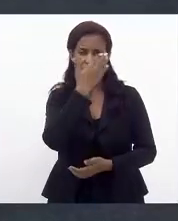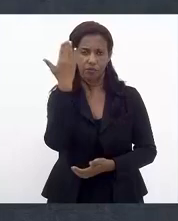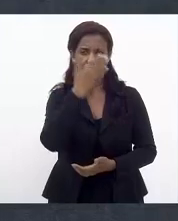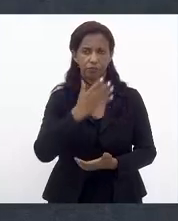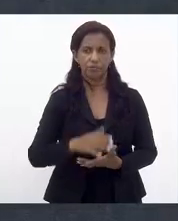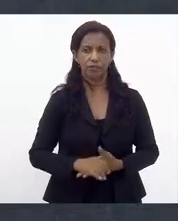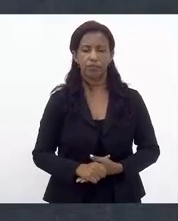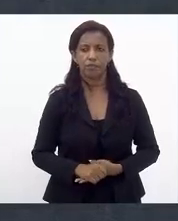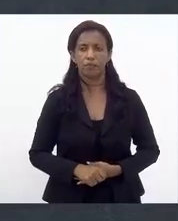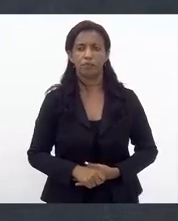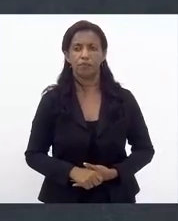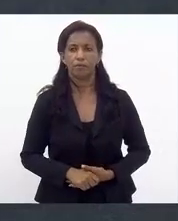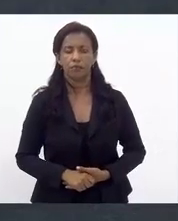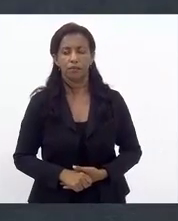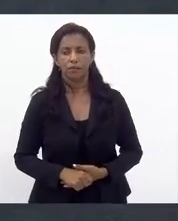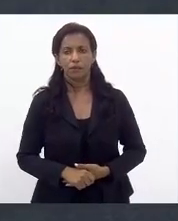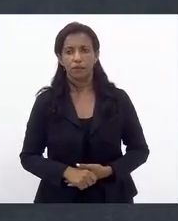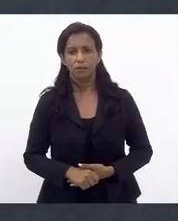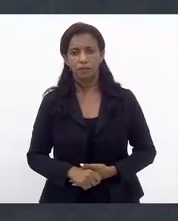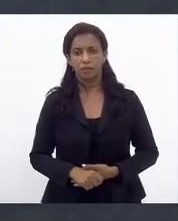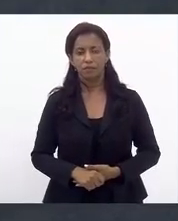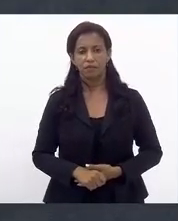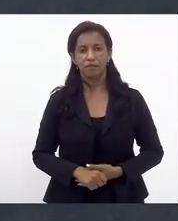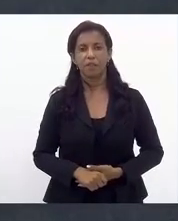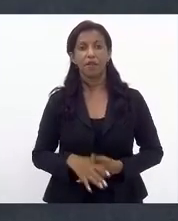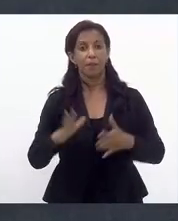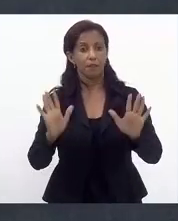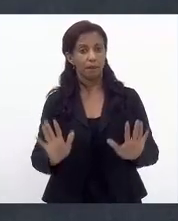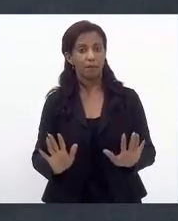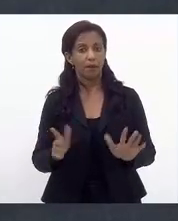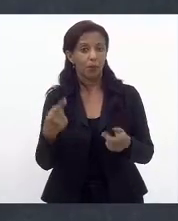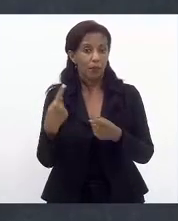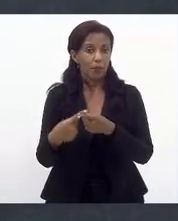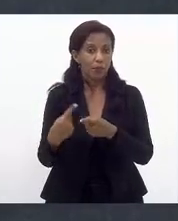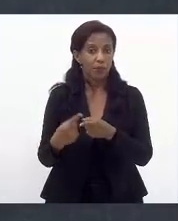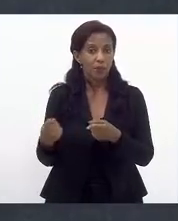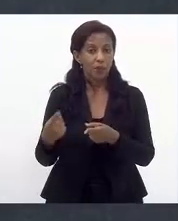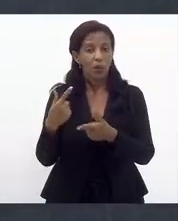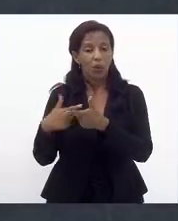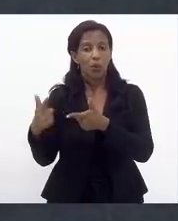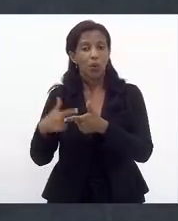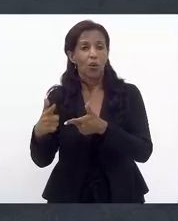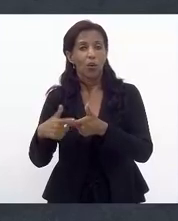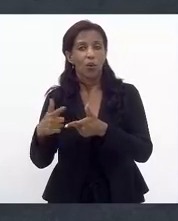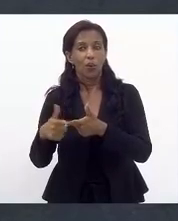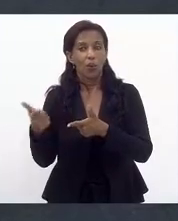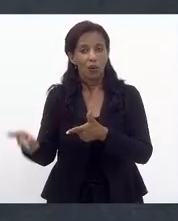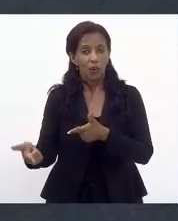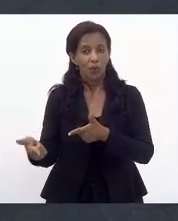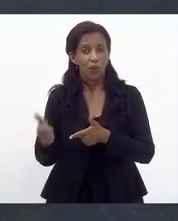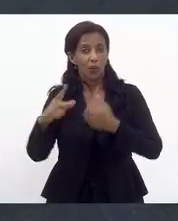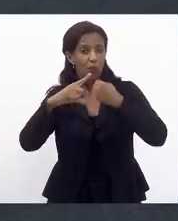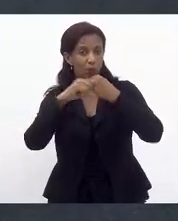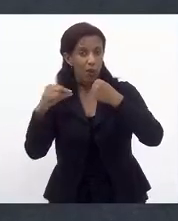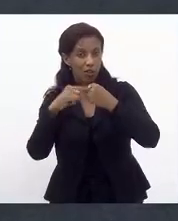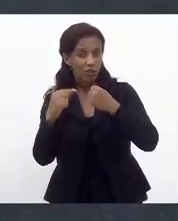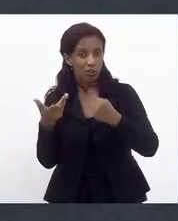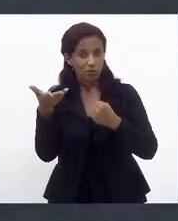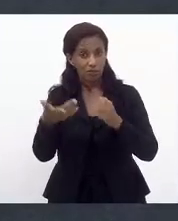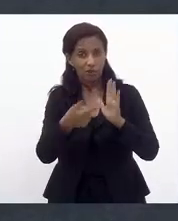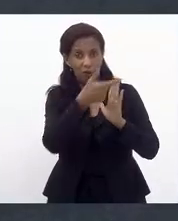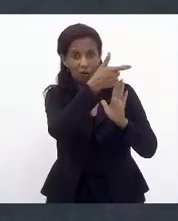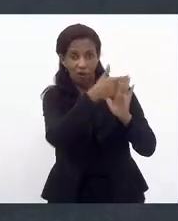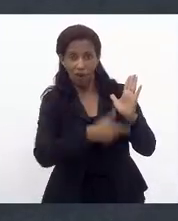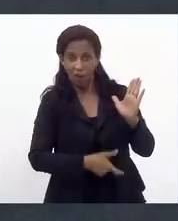ainda conseguido fazer a leitura desse projeto com essa atenção porque problema do tempo é esse é um artigo que nem esse